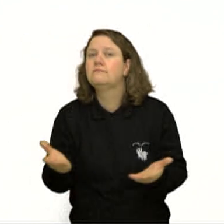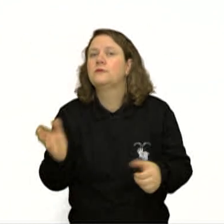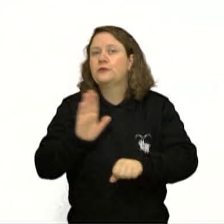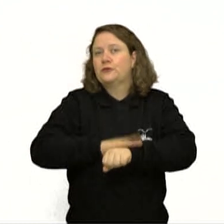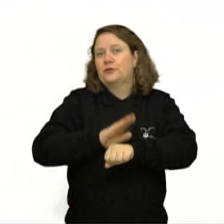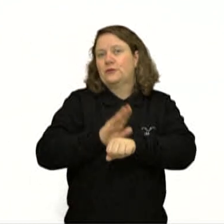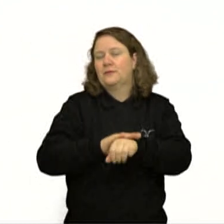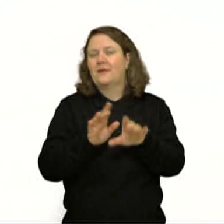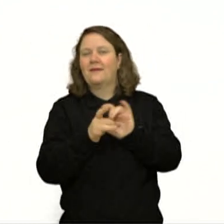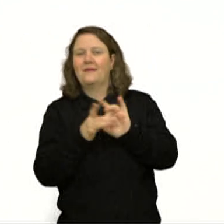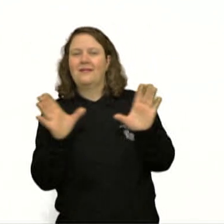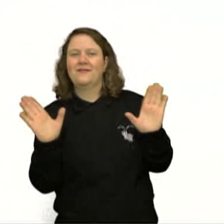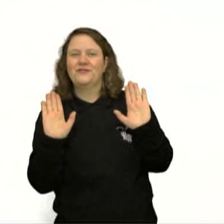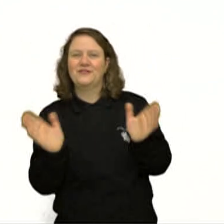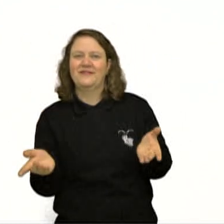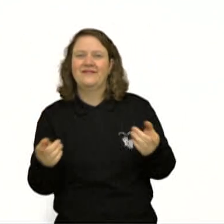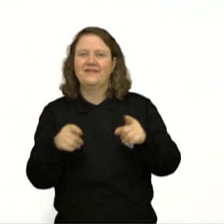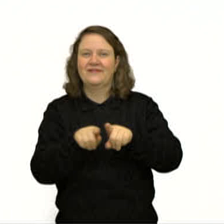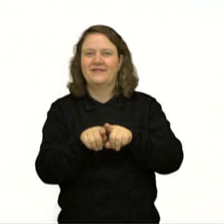para pensar e eu já retorno.